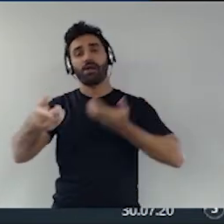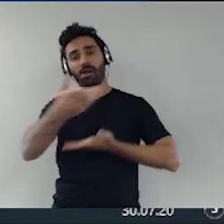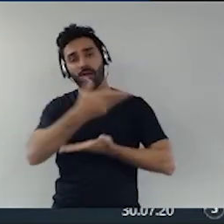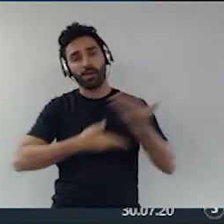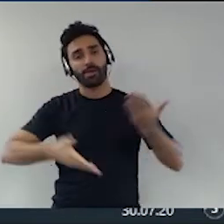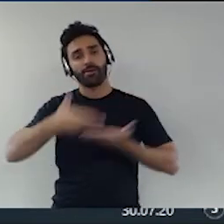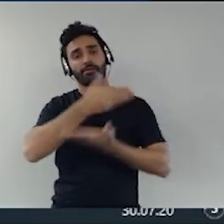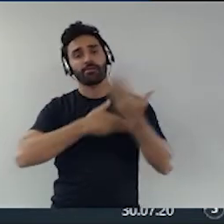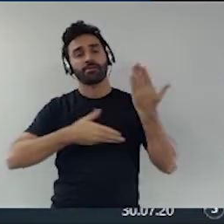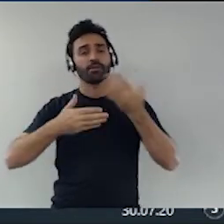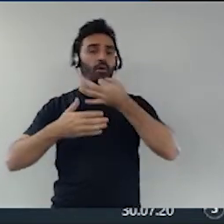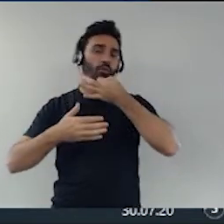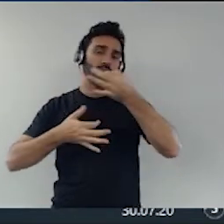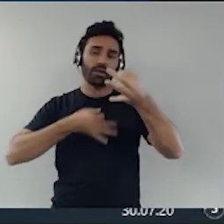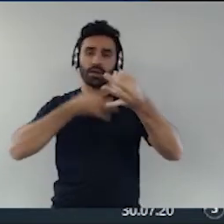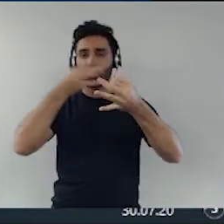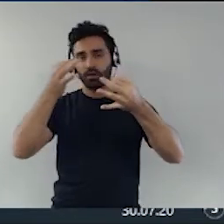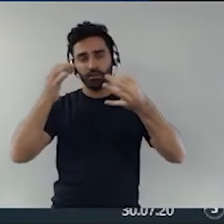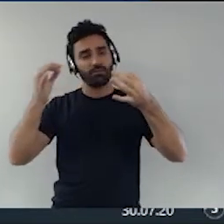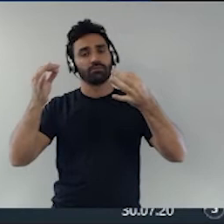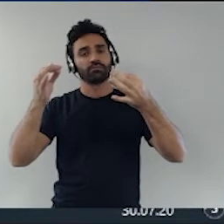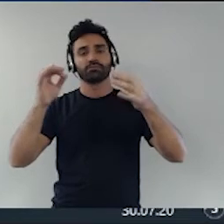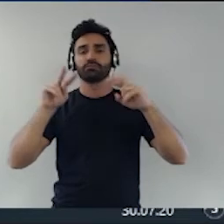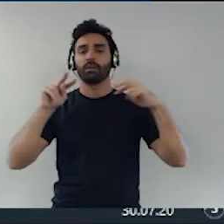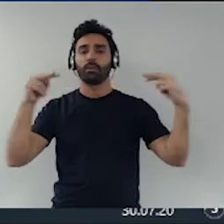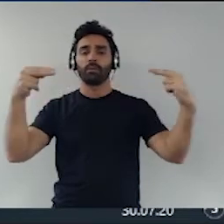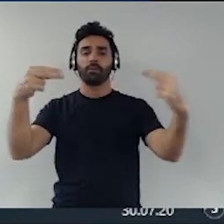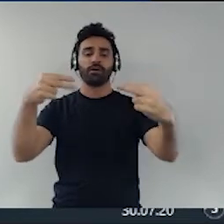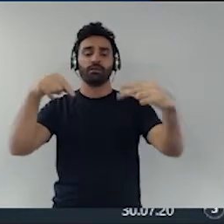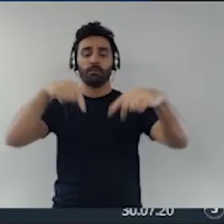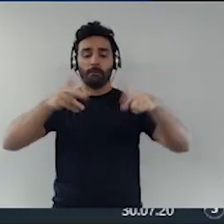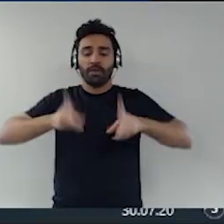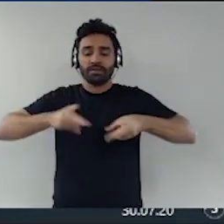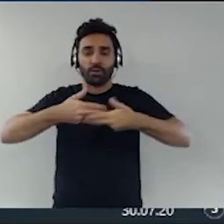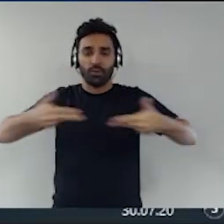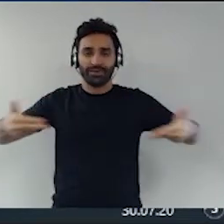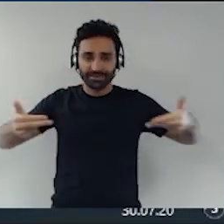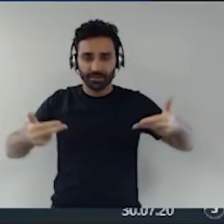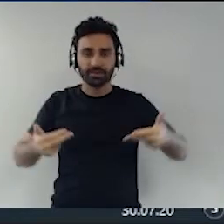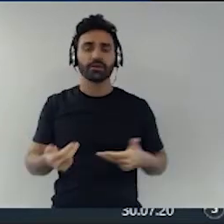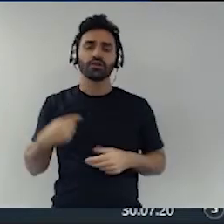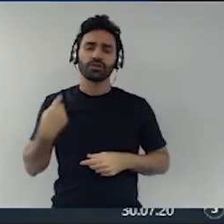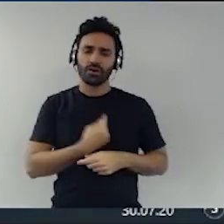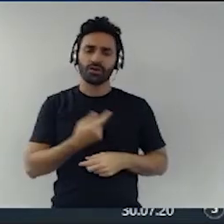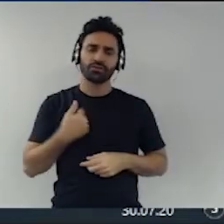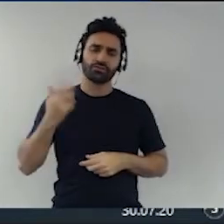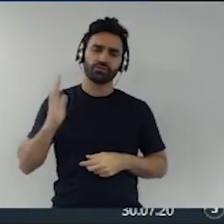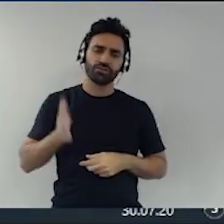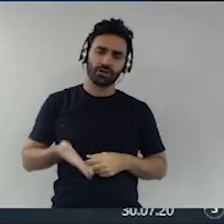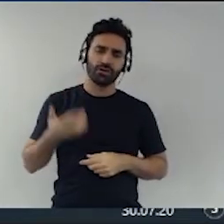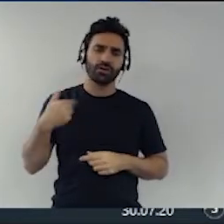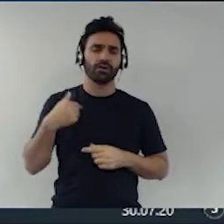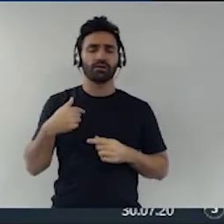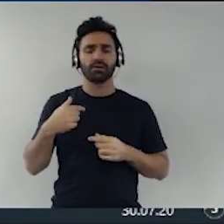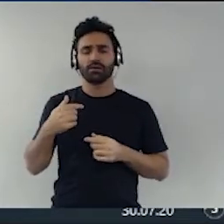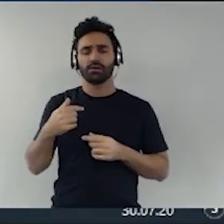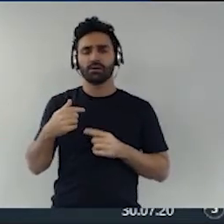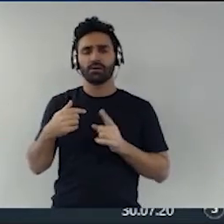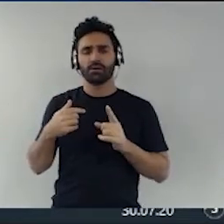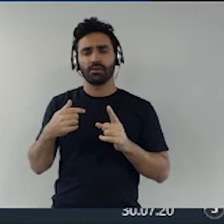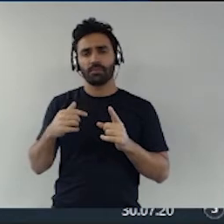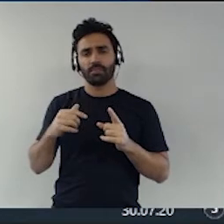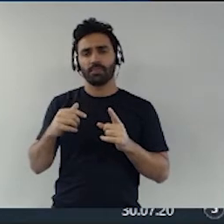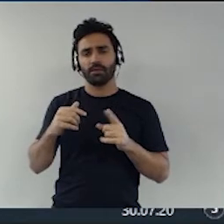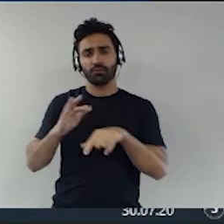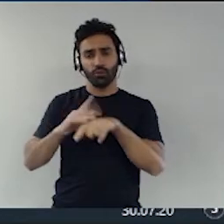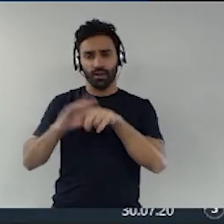interagir visões diferentes relacionadas ao mesmo fenômeno, né? Tivemos uma visão muito explicativa da